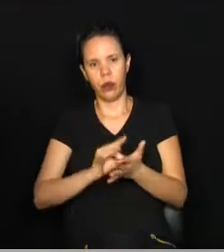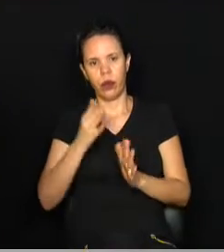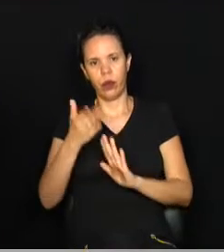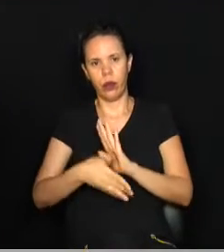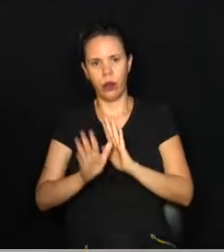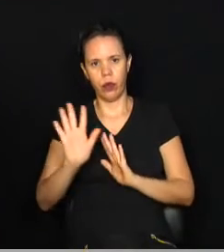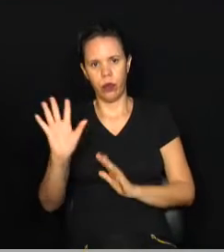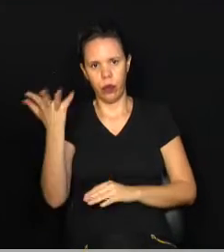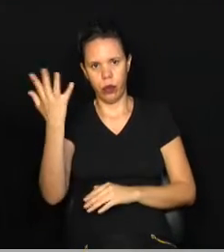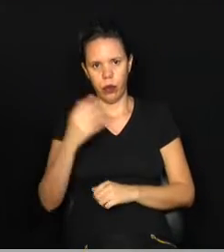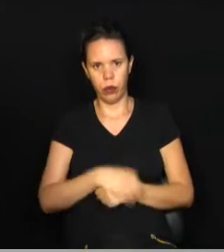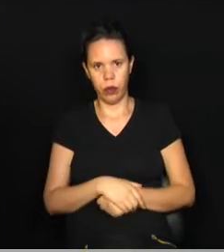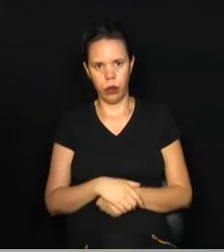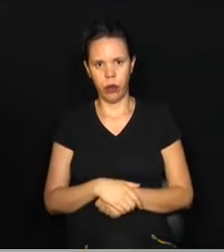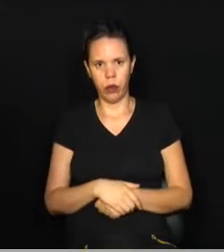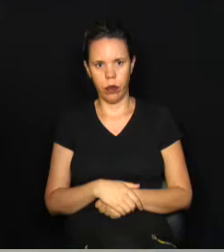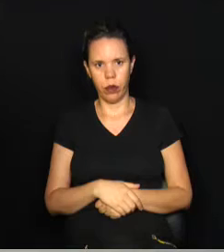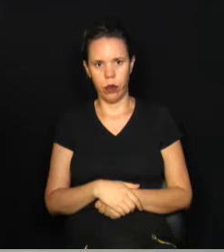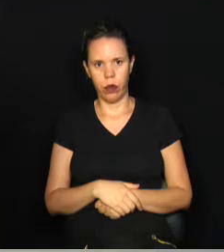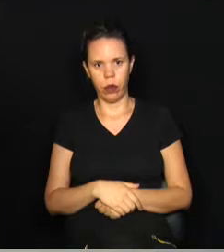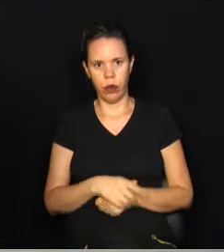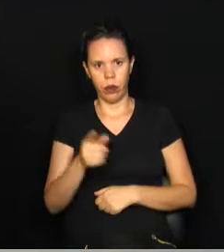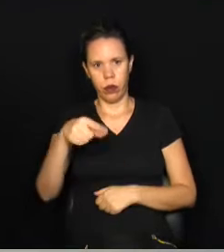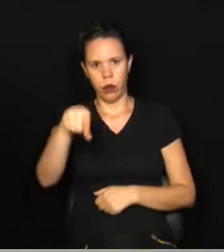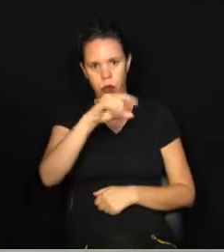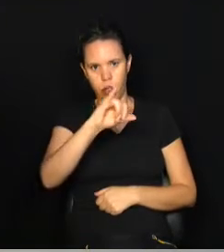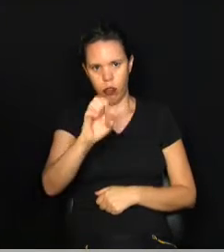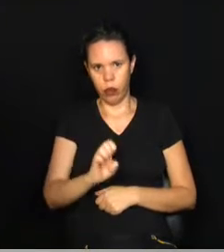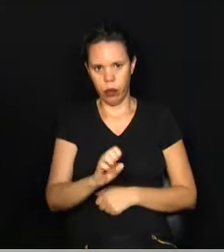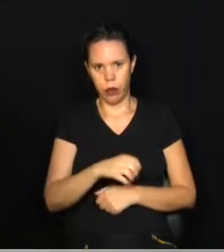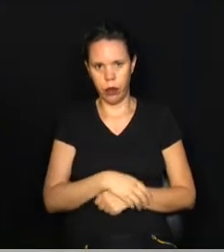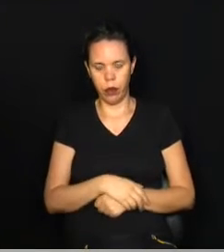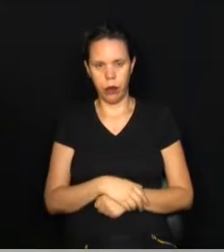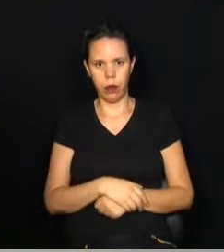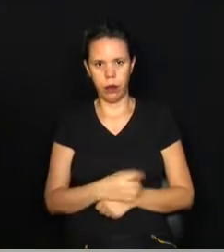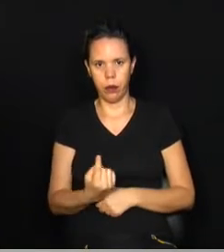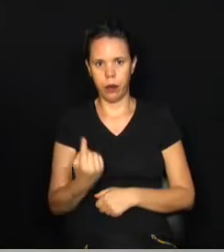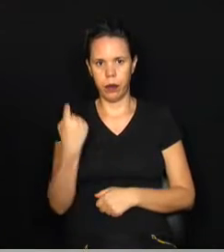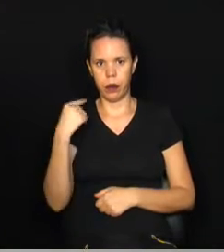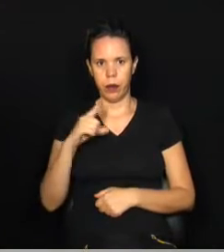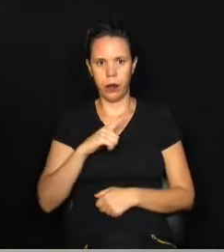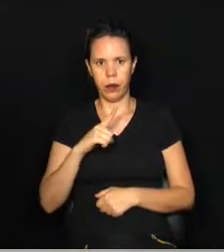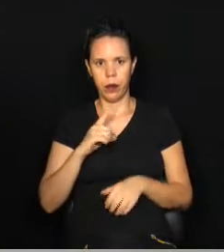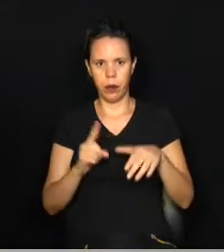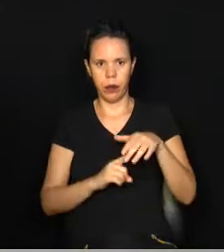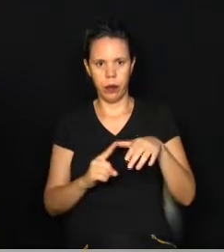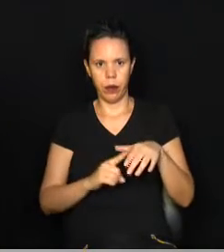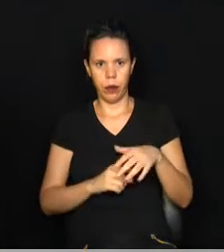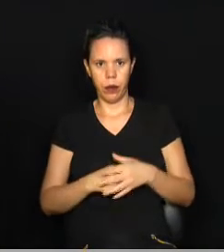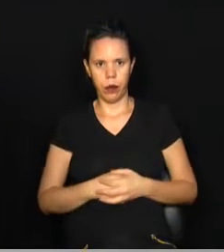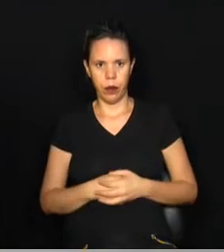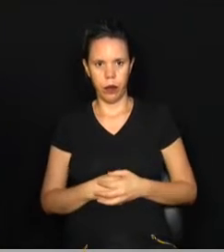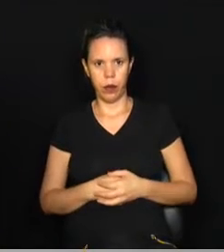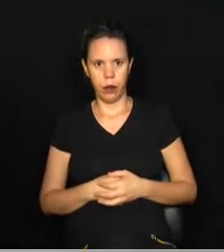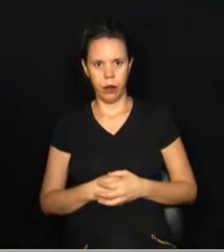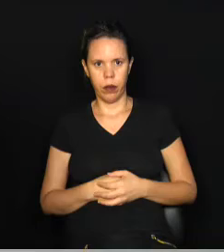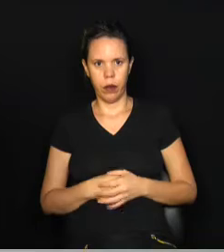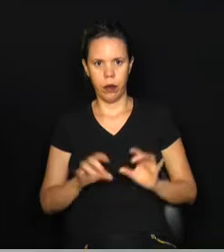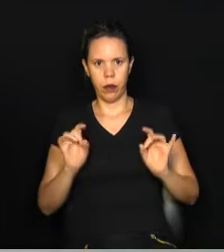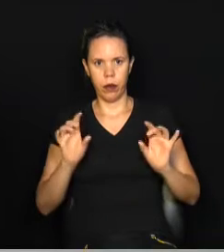já acontece. O senhor José Vignoli, na época, ele tinha clientes muito nobres